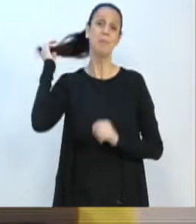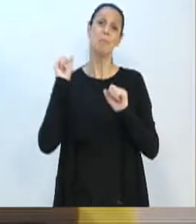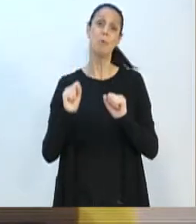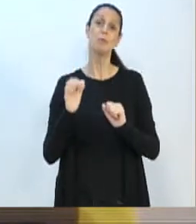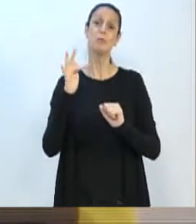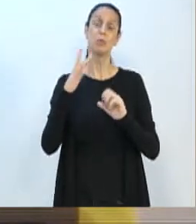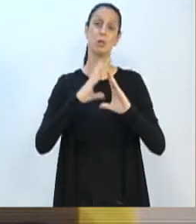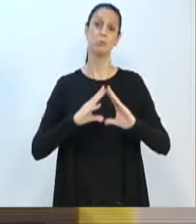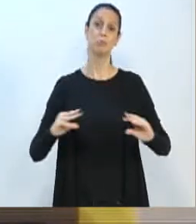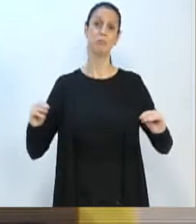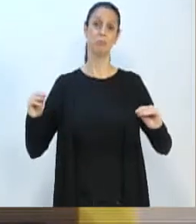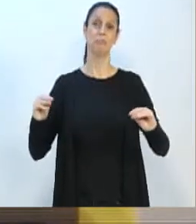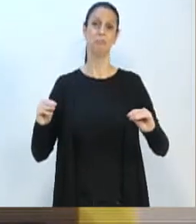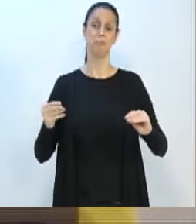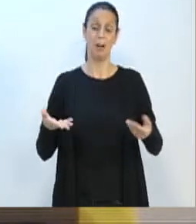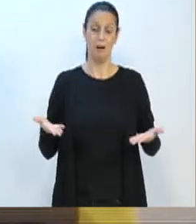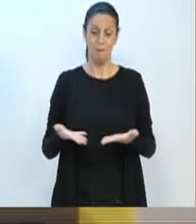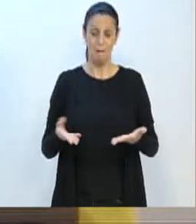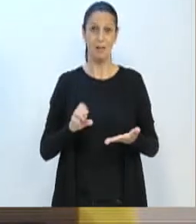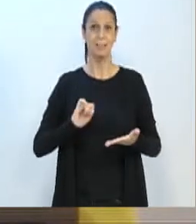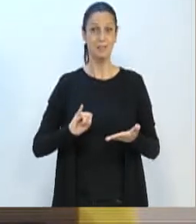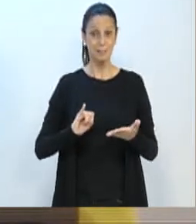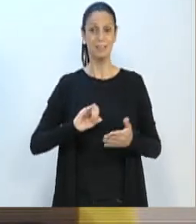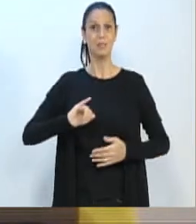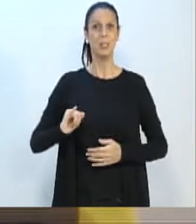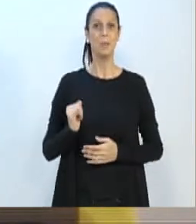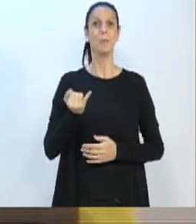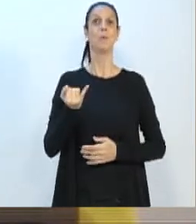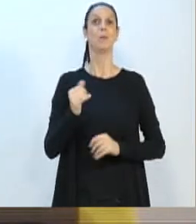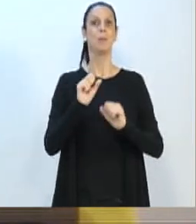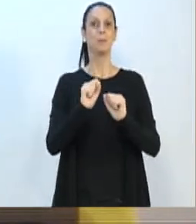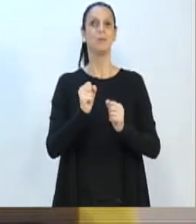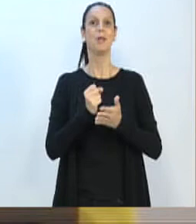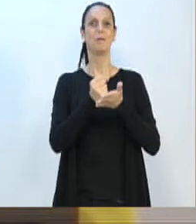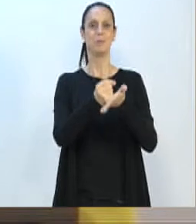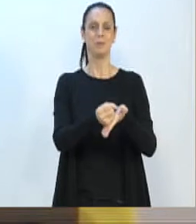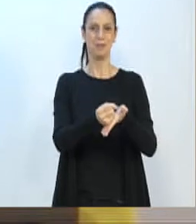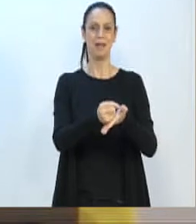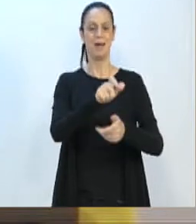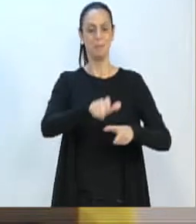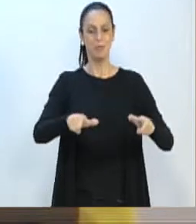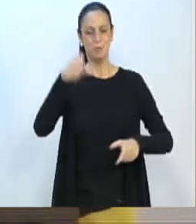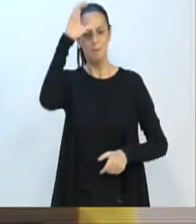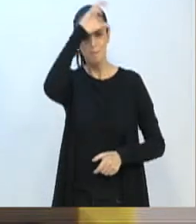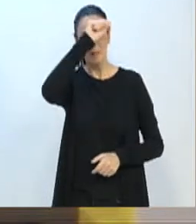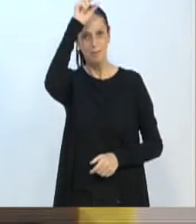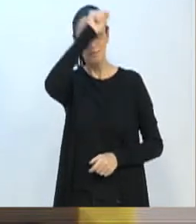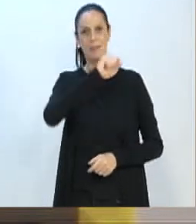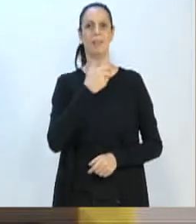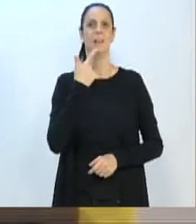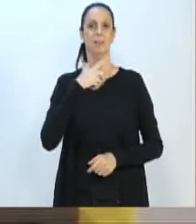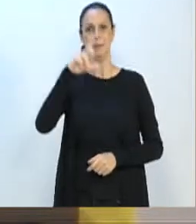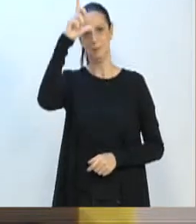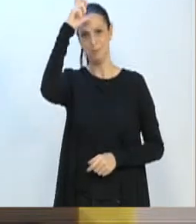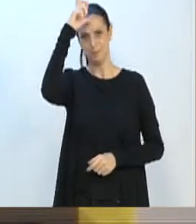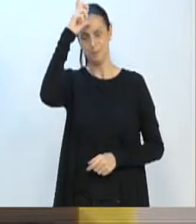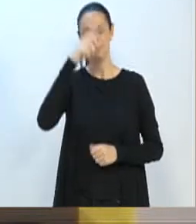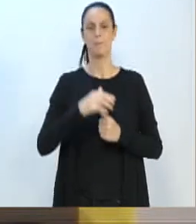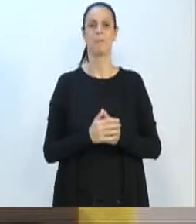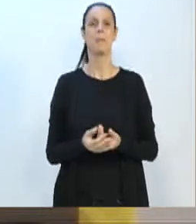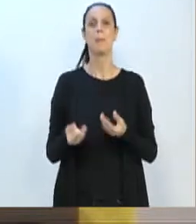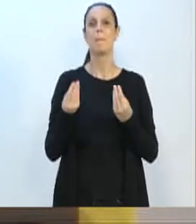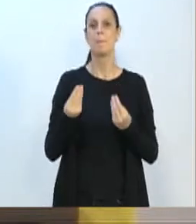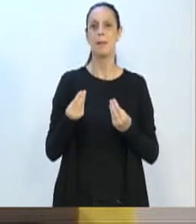ser utilizada como recurso para equacionar esse problema, ou seja, para, pelo menos, reduzir a velocidade, o passo